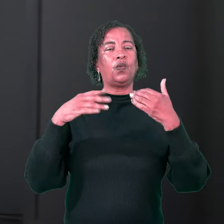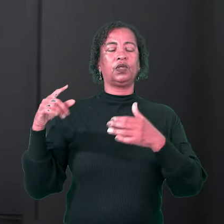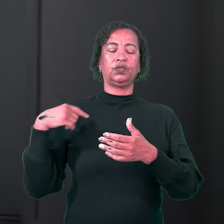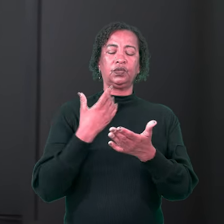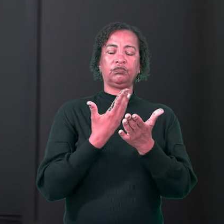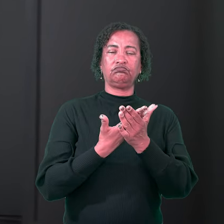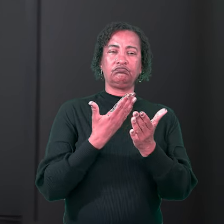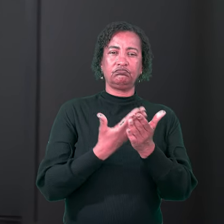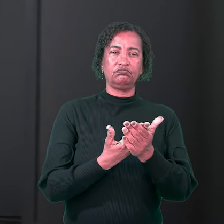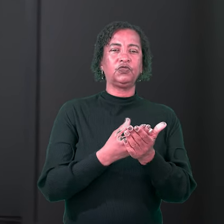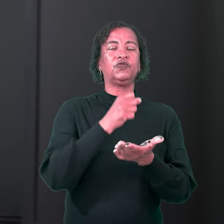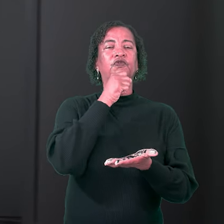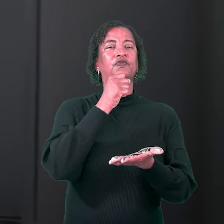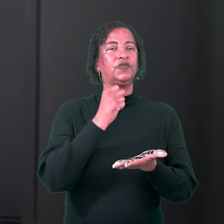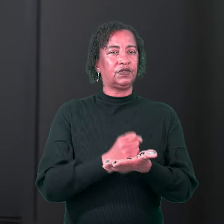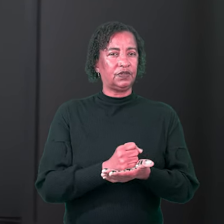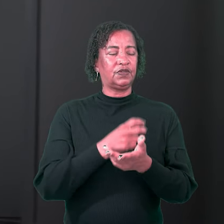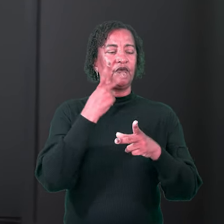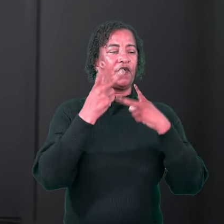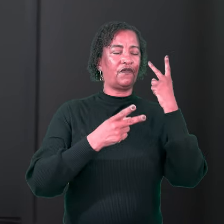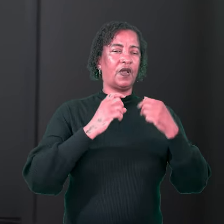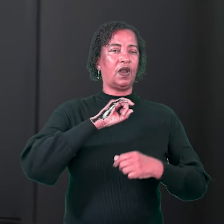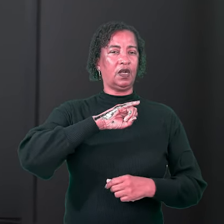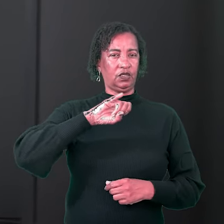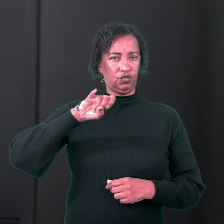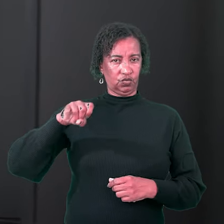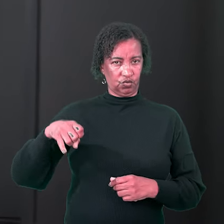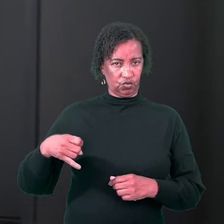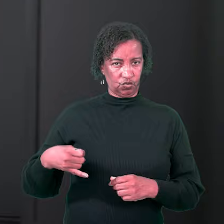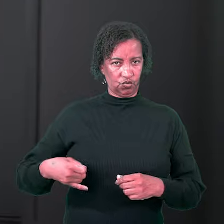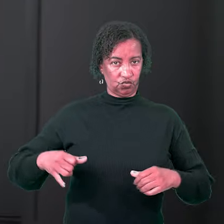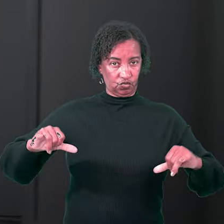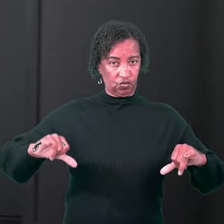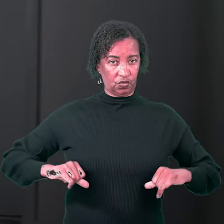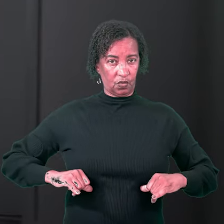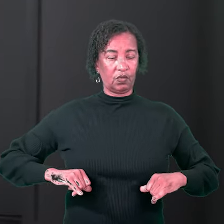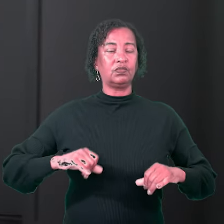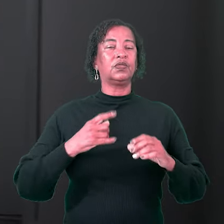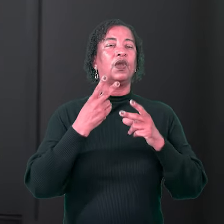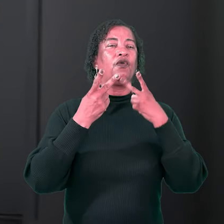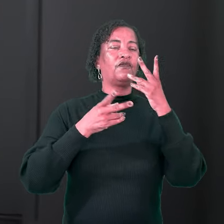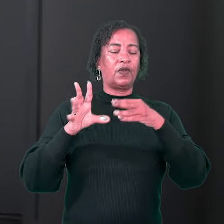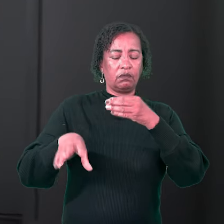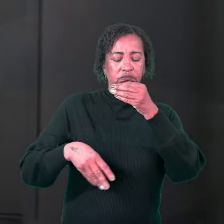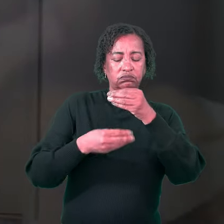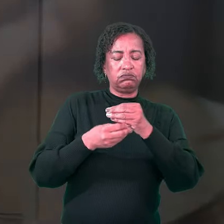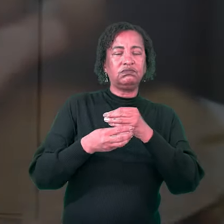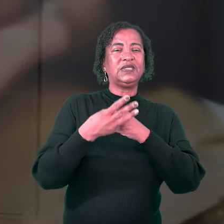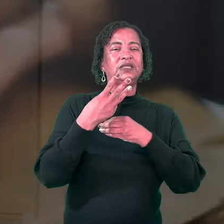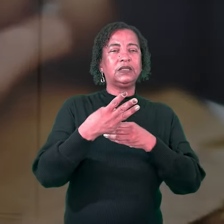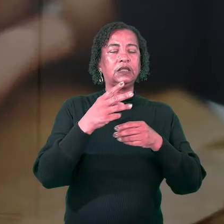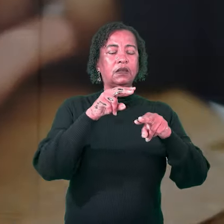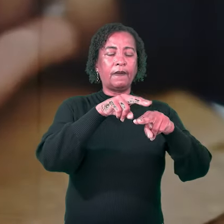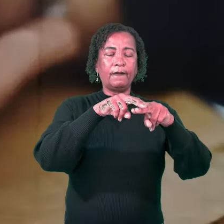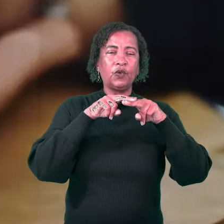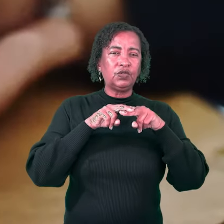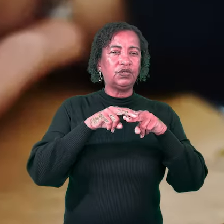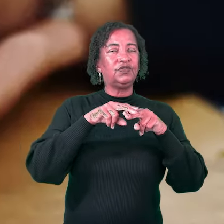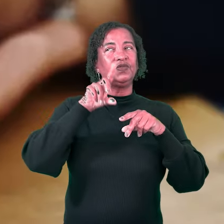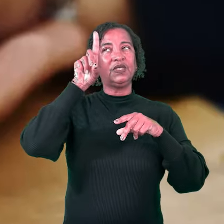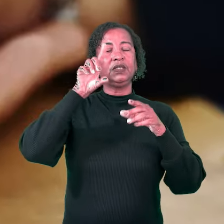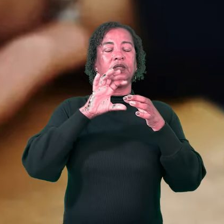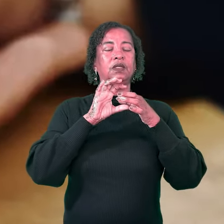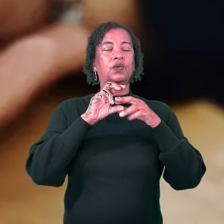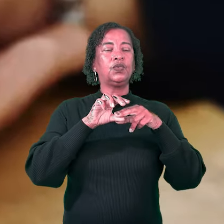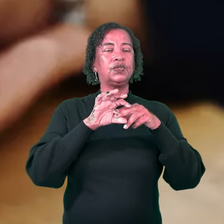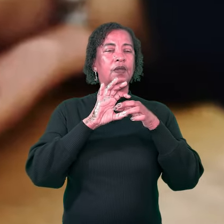estudando o Velho Testamento, falamos sobre Jó, e eu incluí um estudo chamado 30 razões por que Deus permite que seu povo sofra.